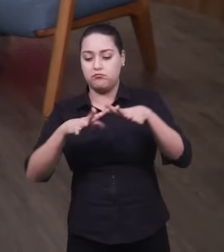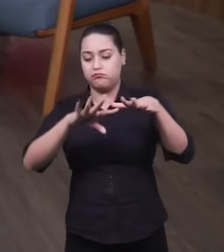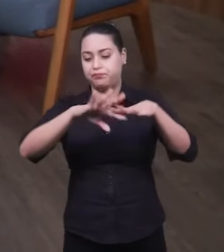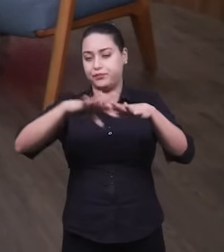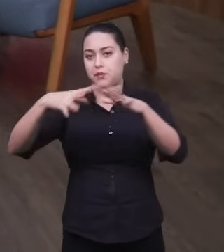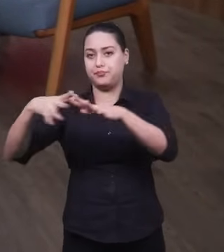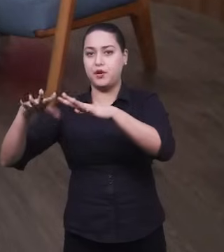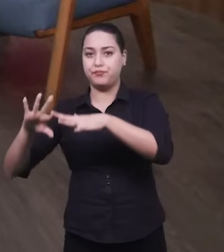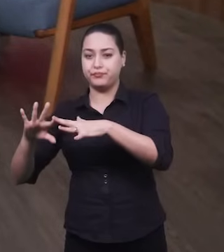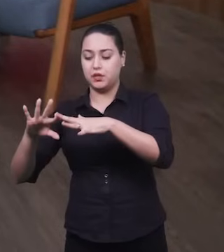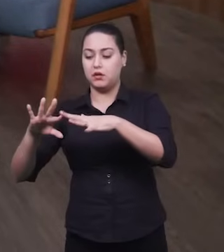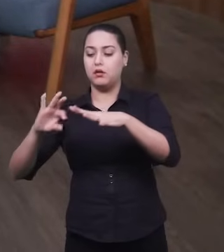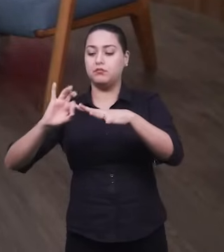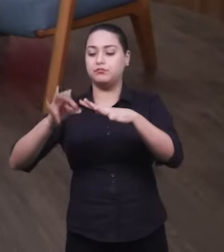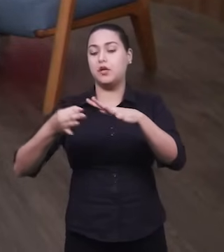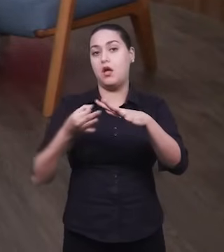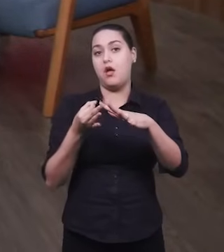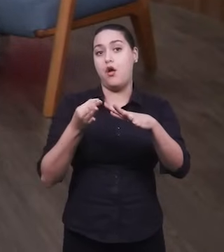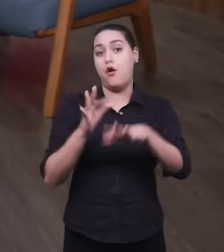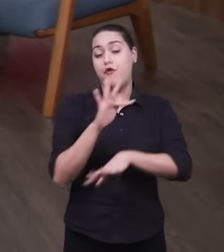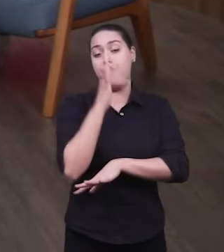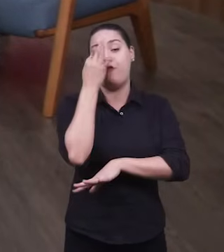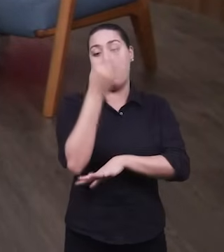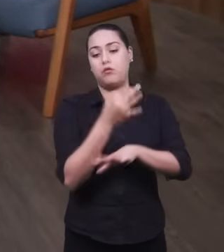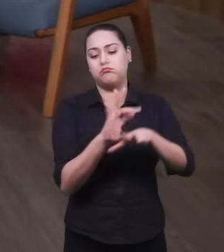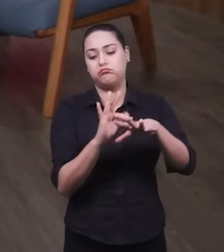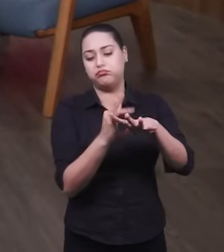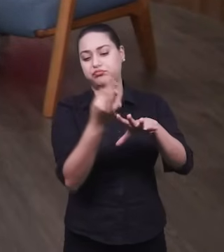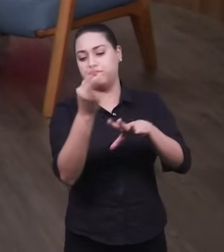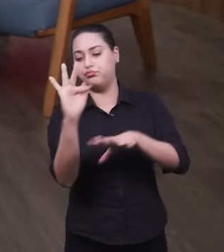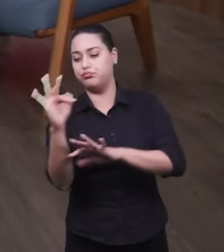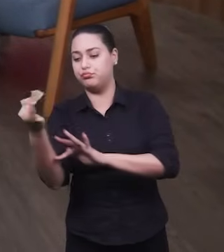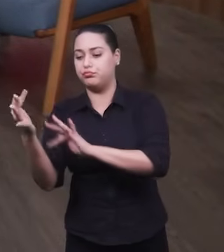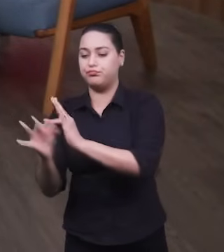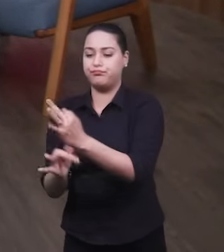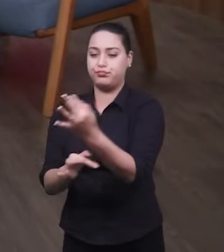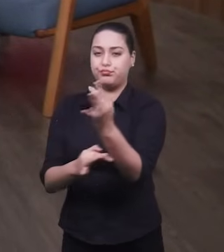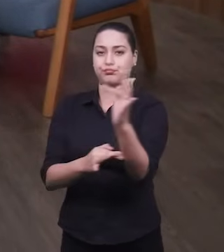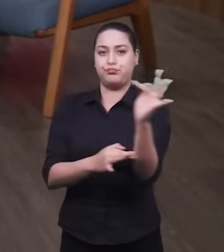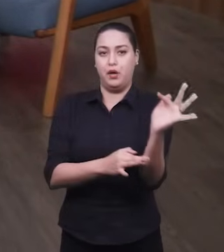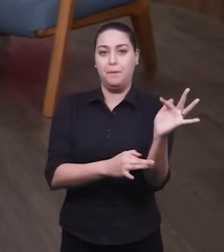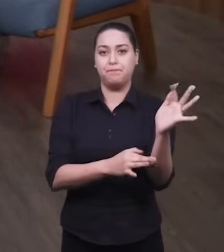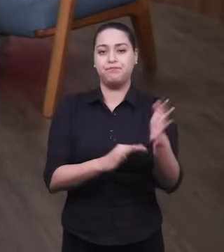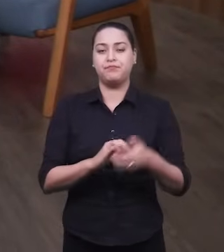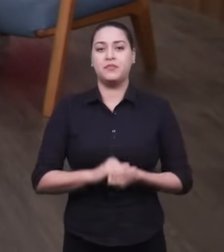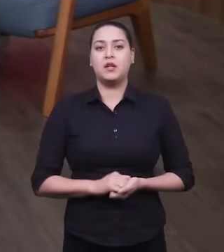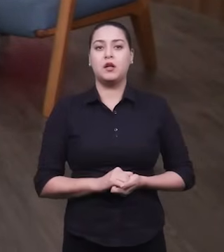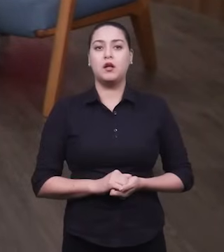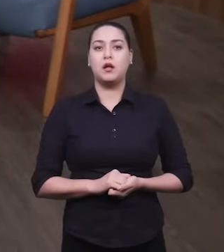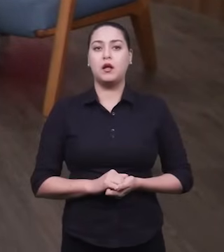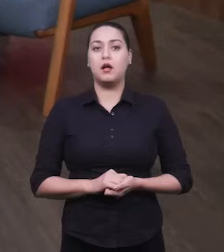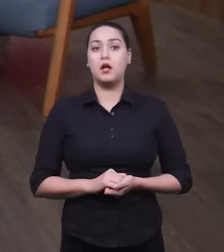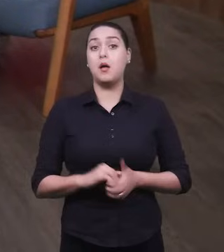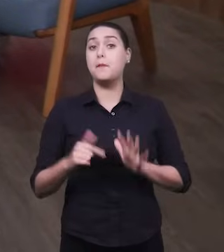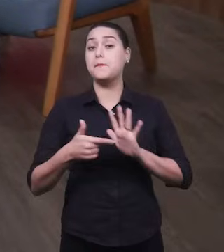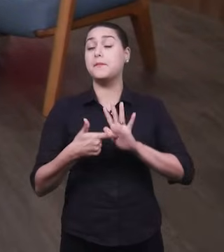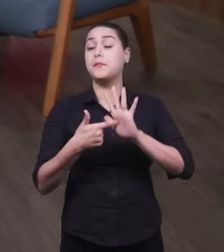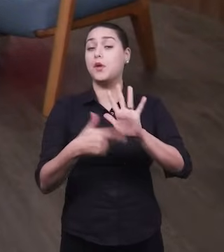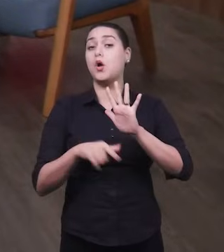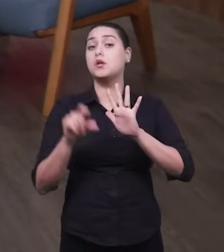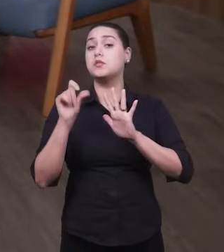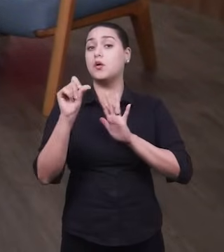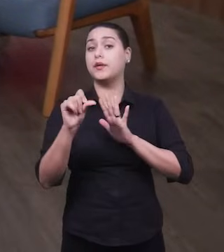fazer? Então, a vinha ou as vinhas está profetizando,